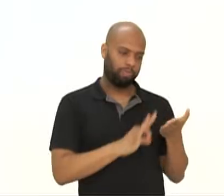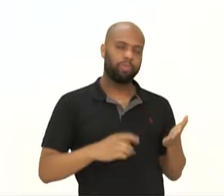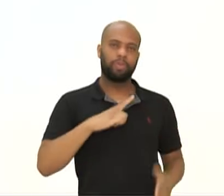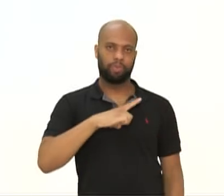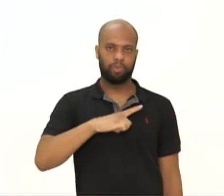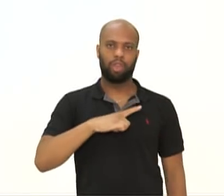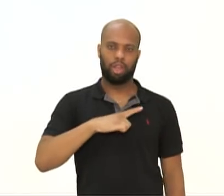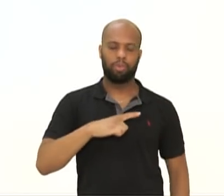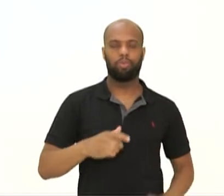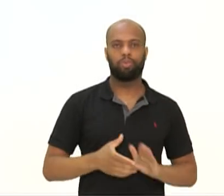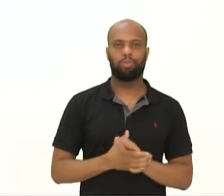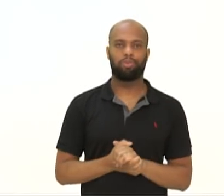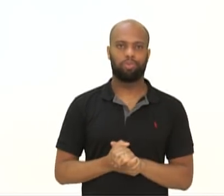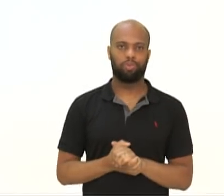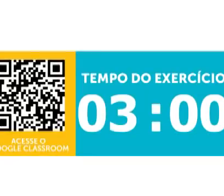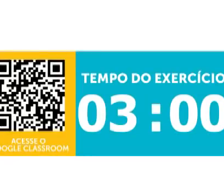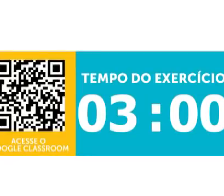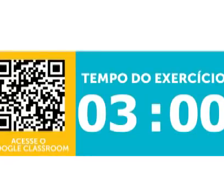correção passo a passo.